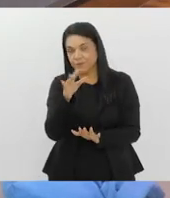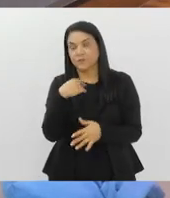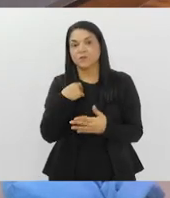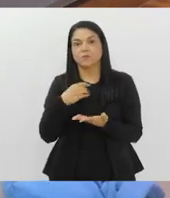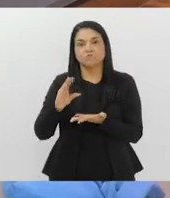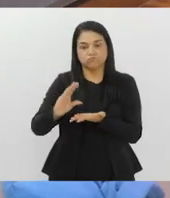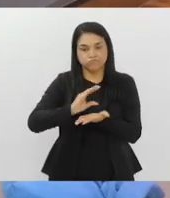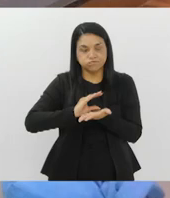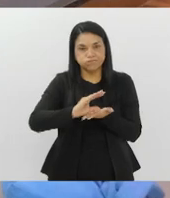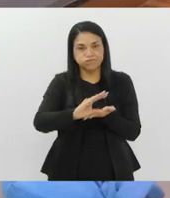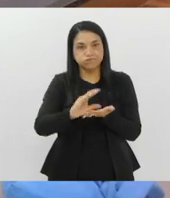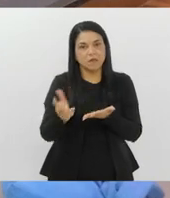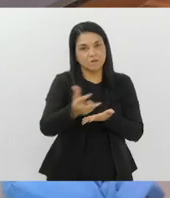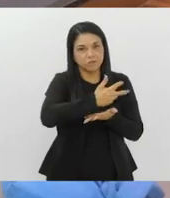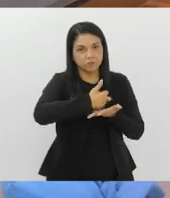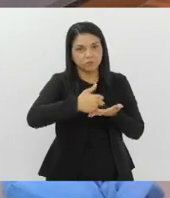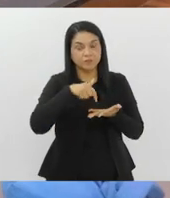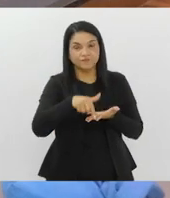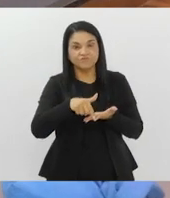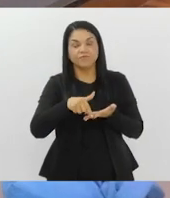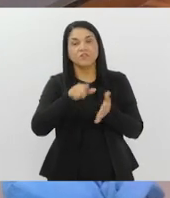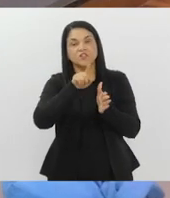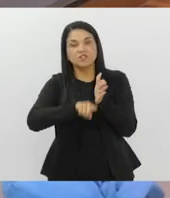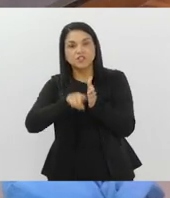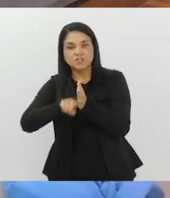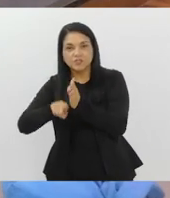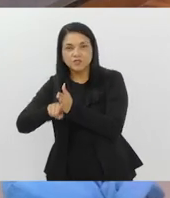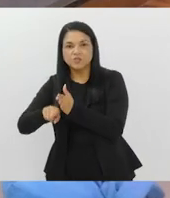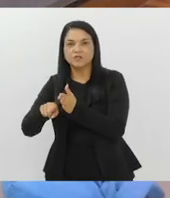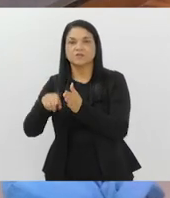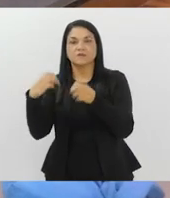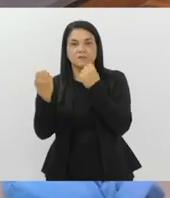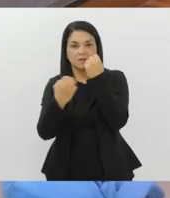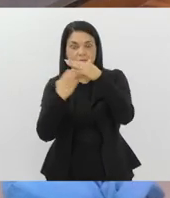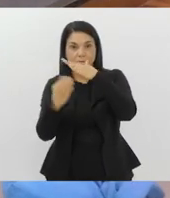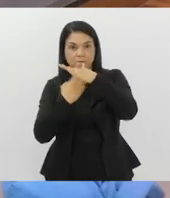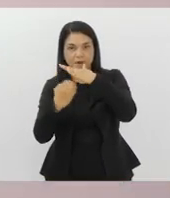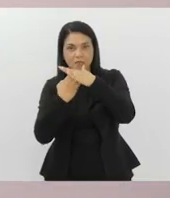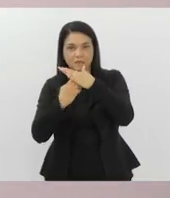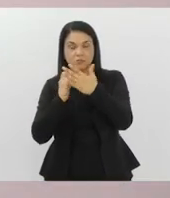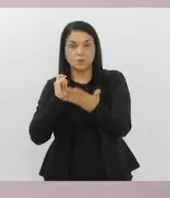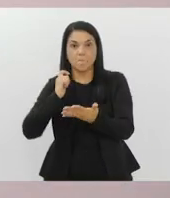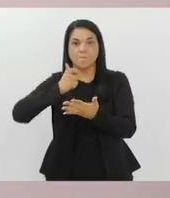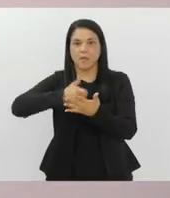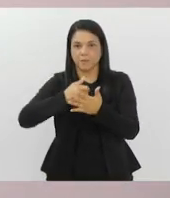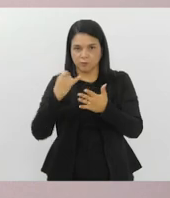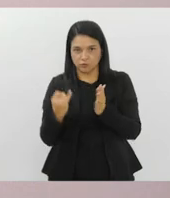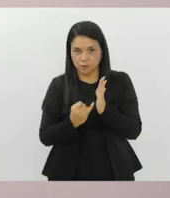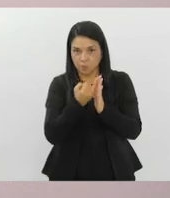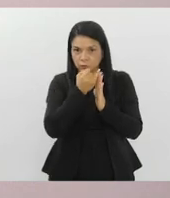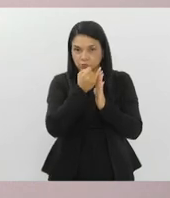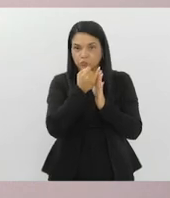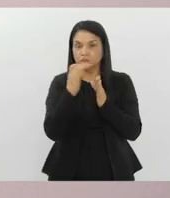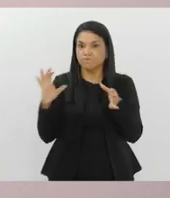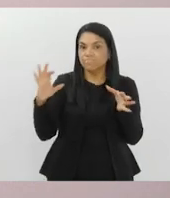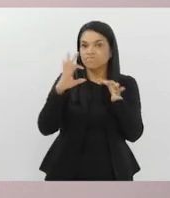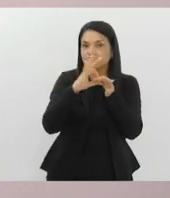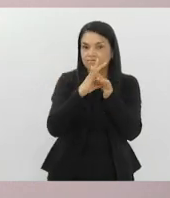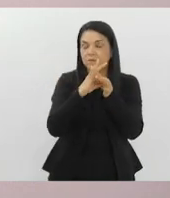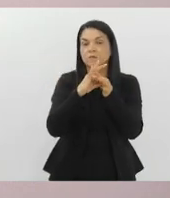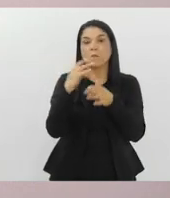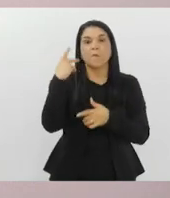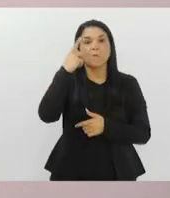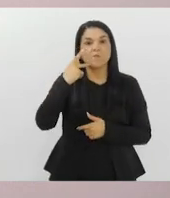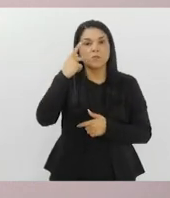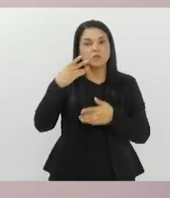tributário, a subvenção que reduz e isenta ou isenta empresas de pagamentos de tributos, esteja vinculado a uma política explícita